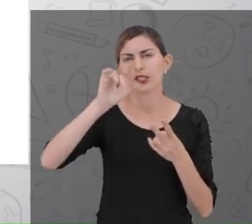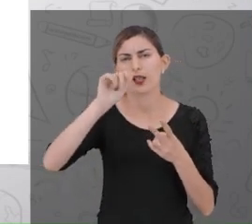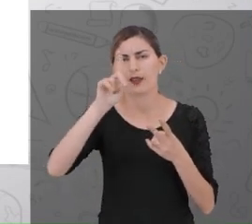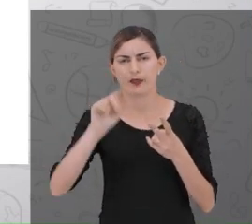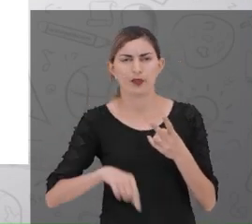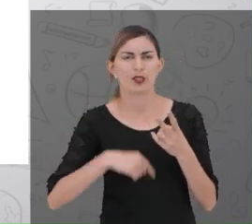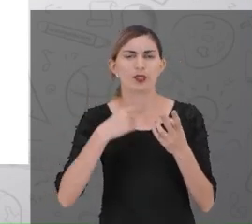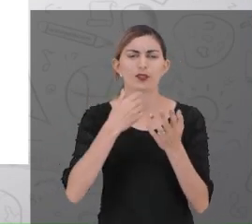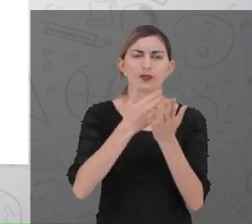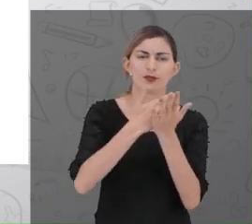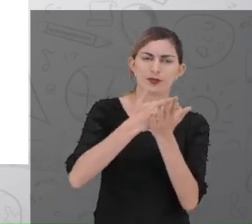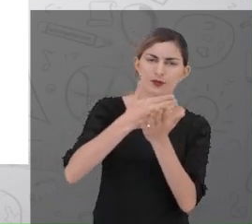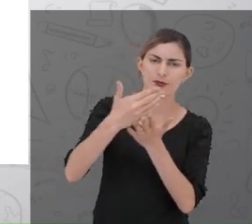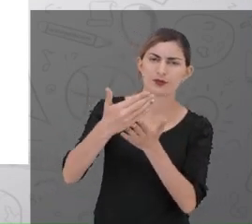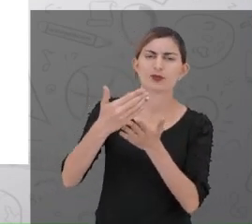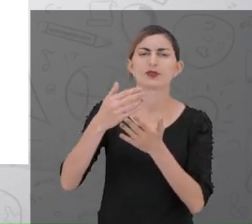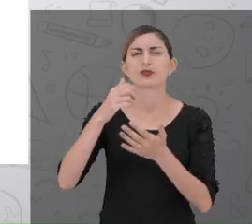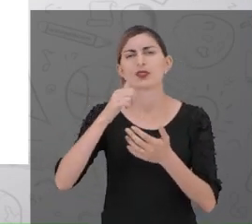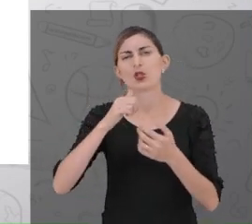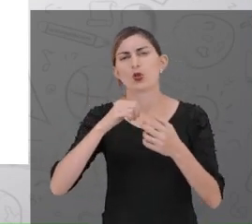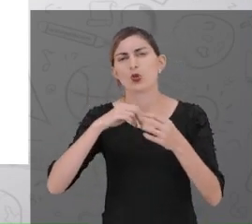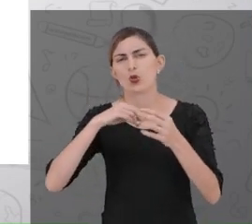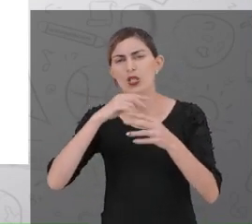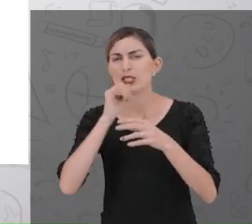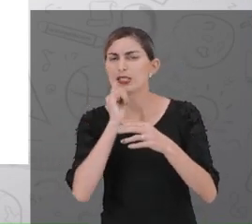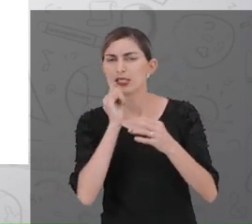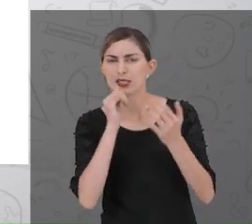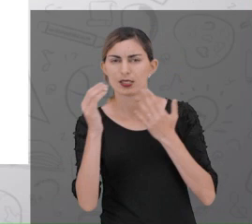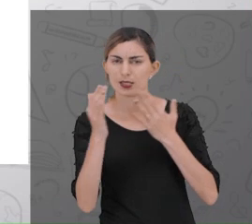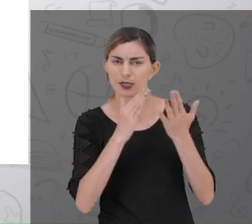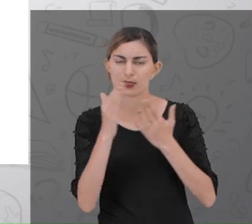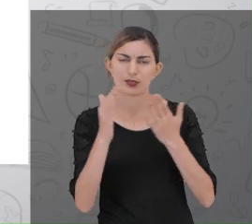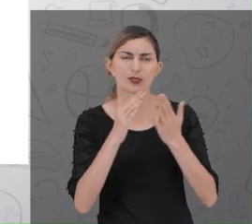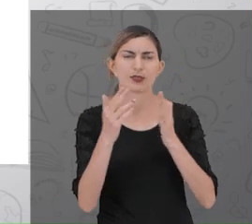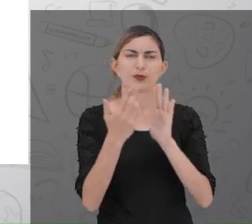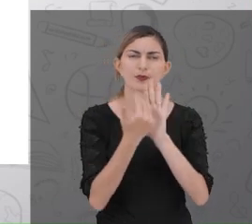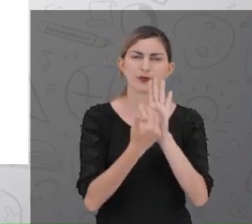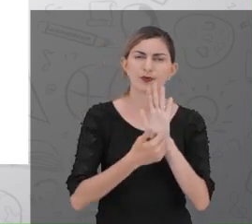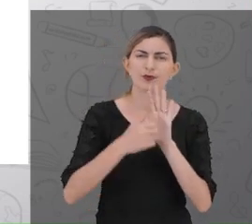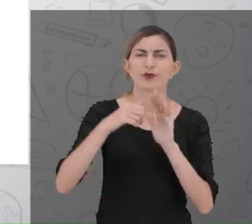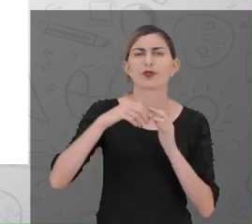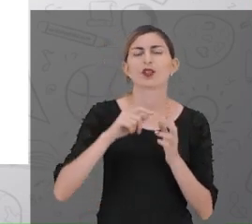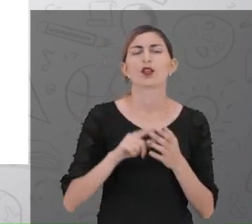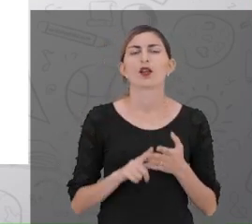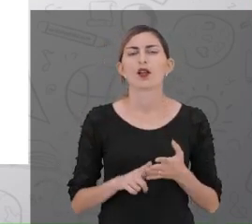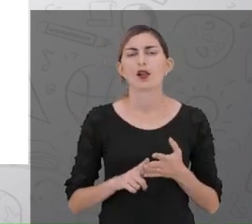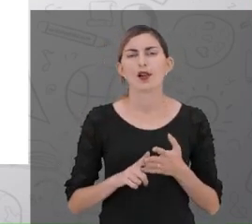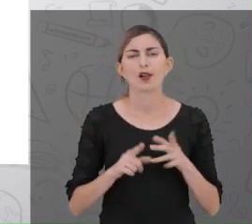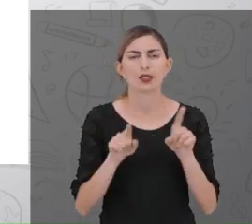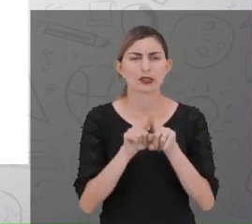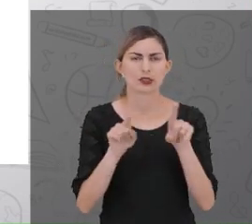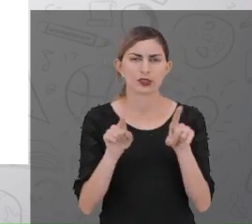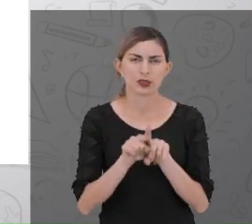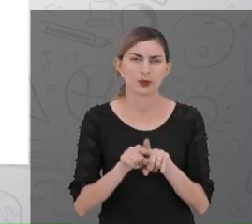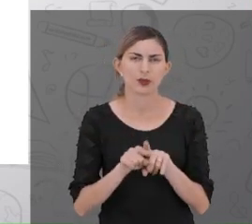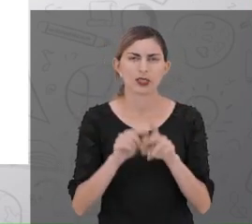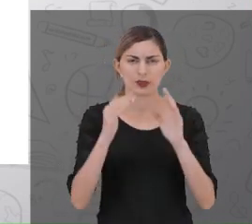da entidade. Atributos multivalorados, nós iremos ter um exemplo também de atributos